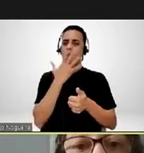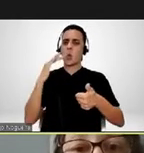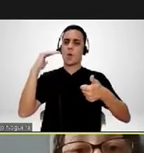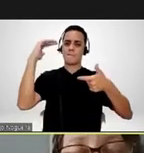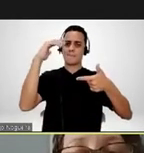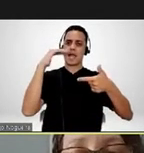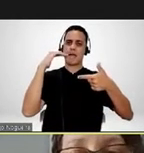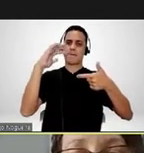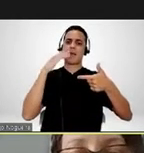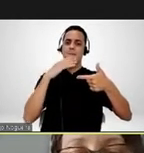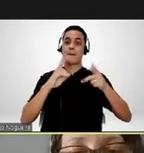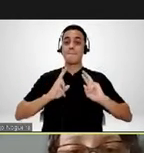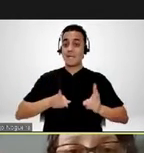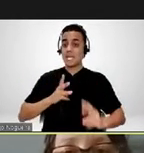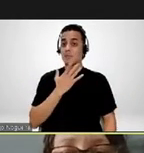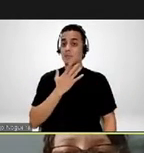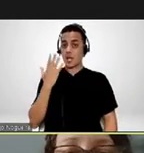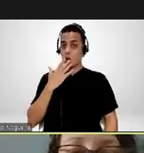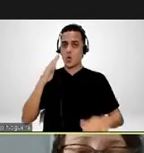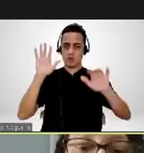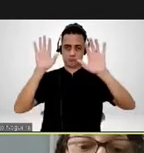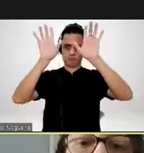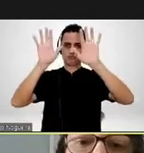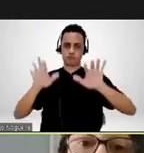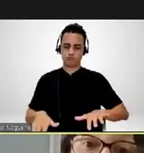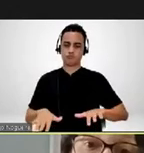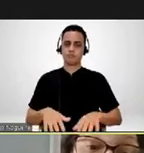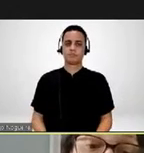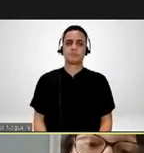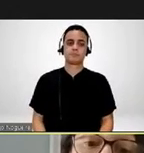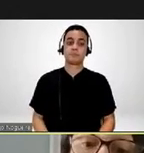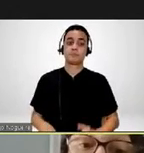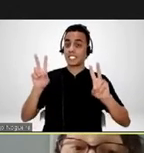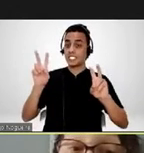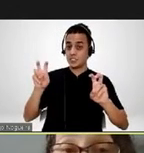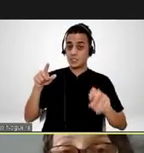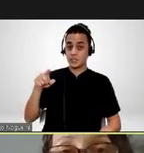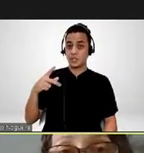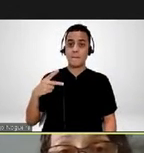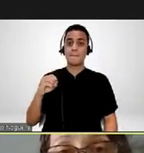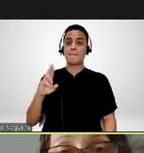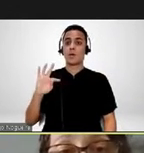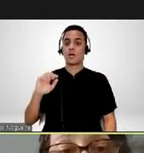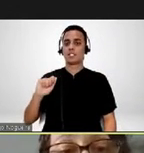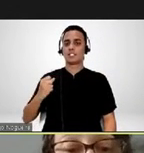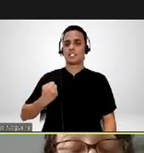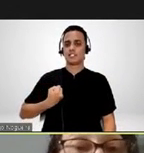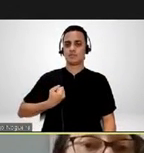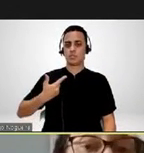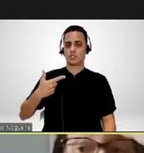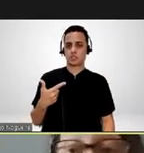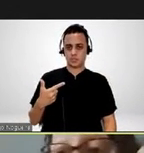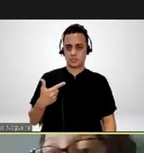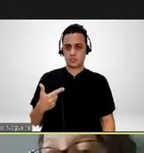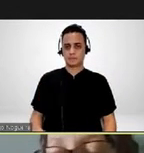a mesma coloração das laterais. O título desse trabalho é Porta 2.